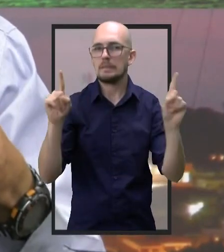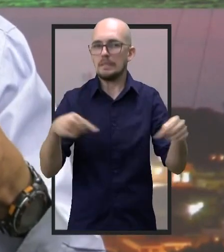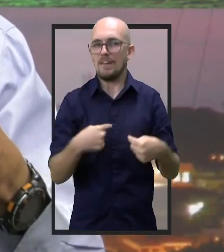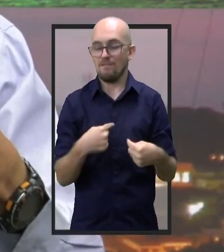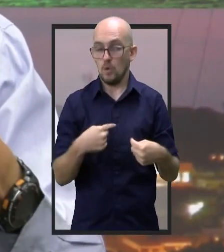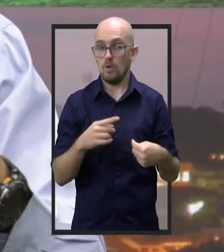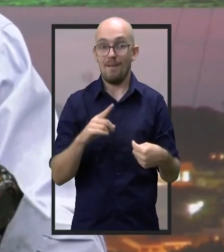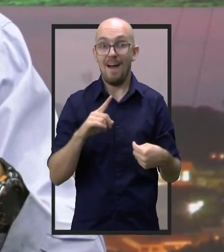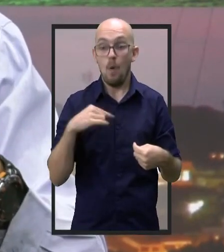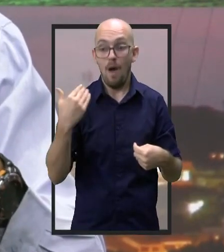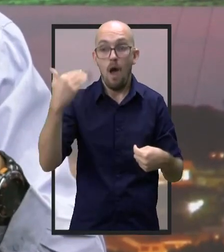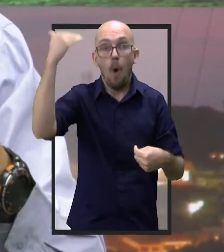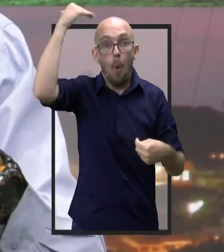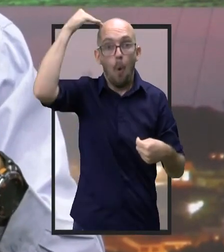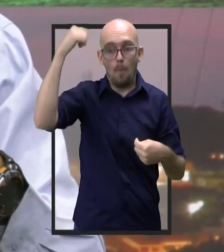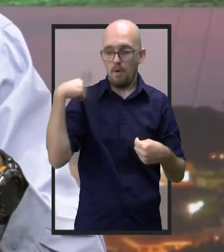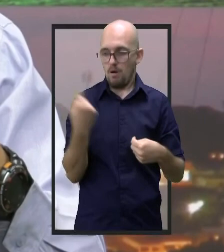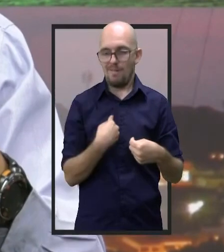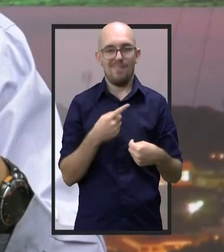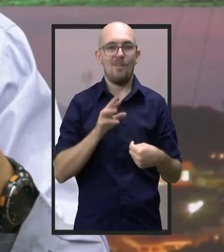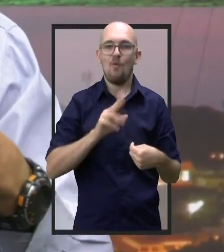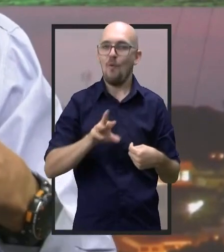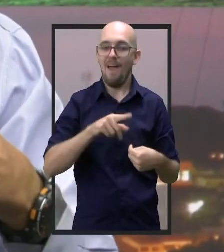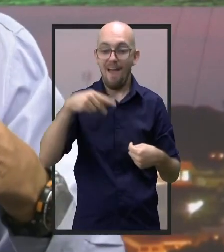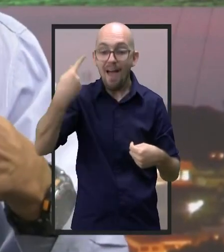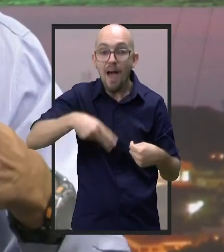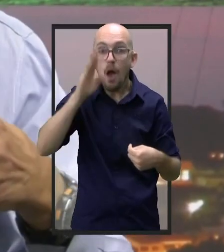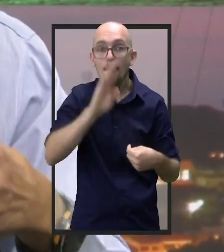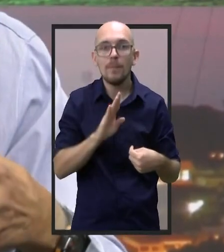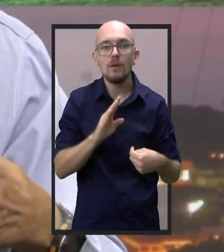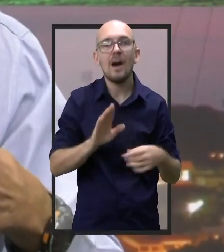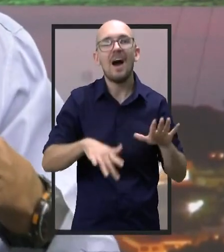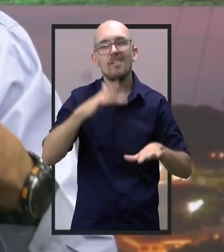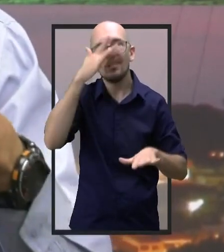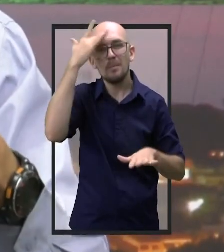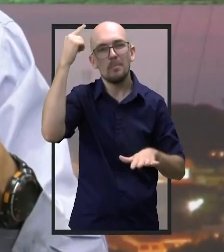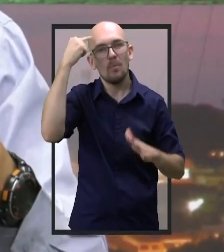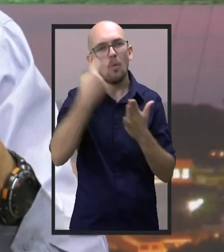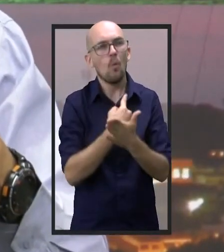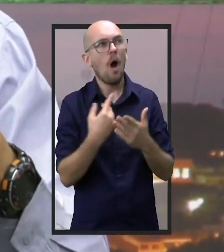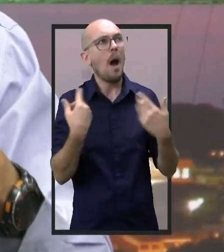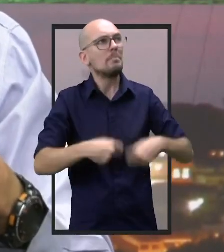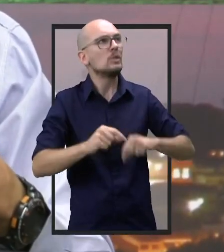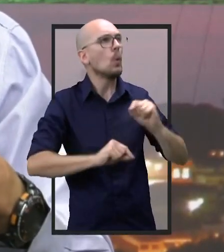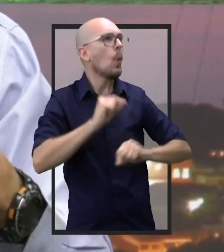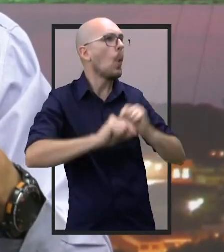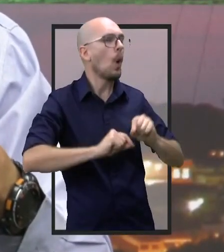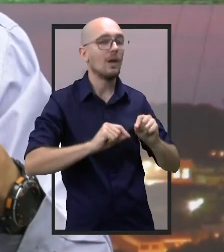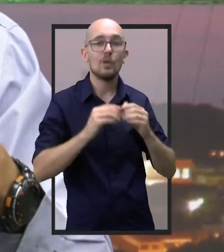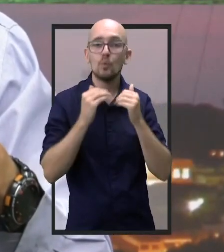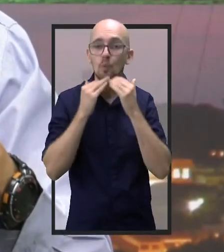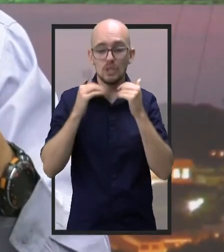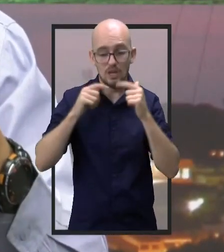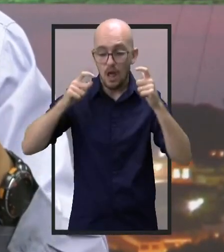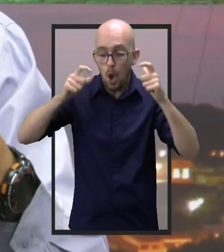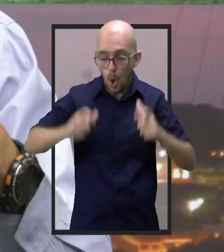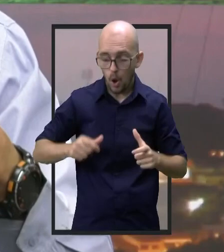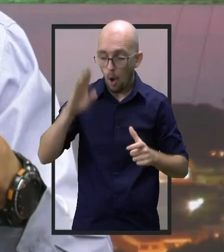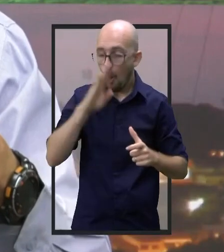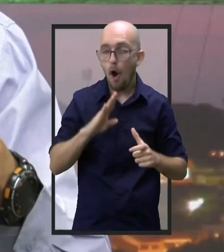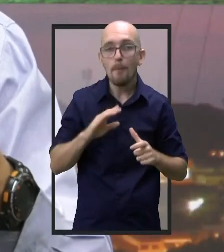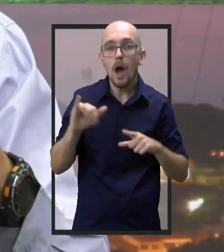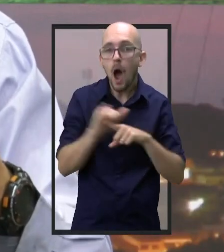aqui. Às vezes as pessoas falam, nossa, mas o que nós temos que fazer aqui? Esse esforço não é local. O que